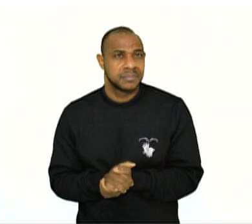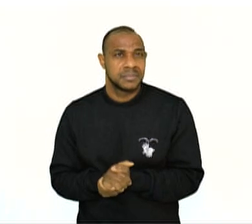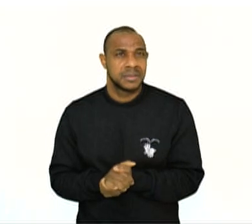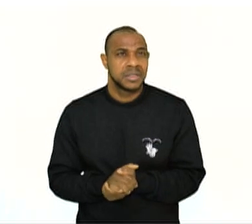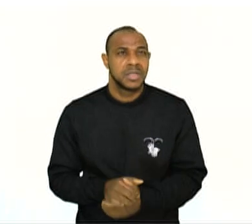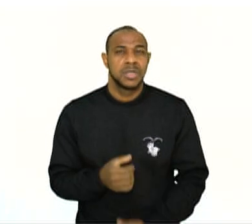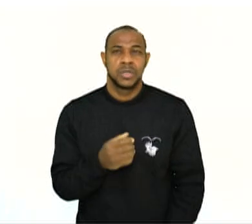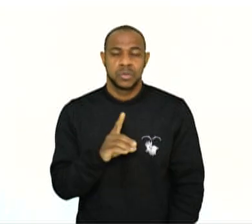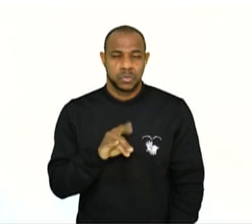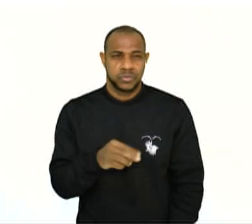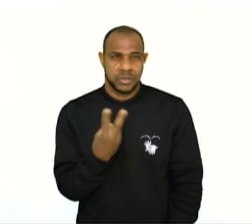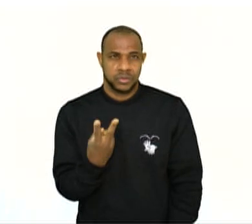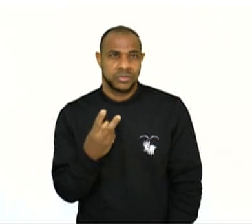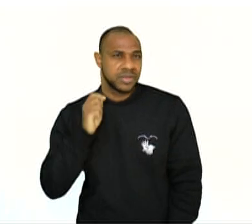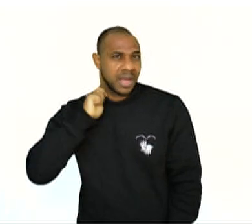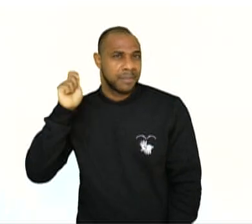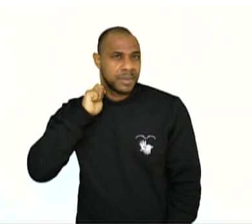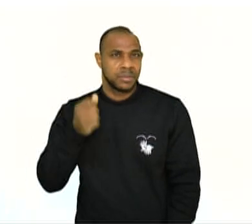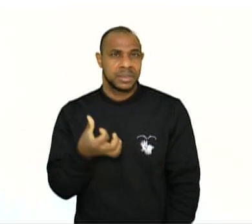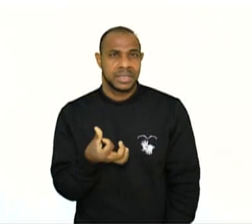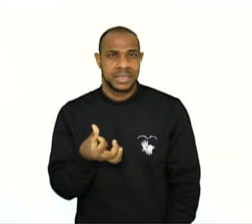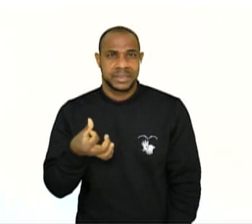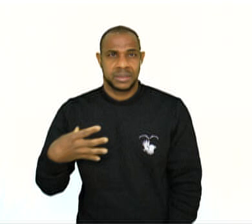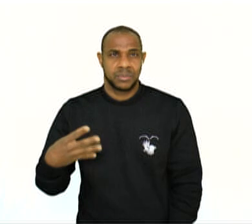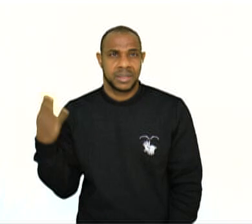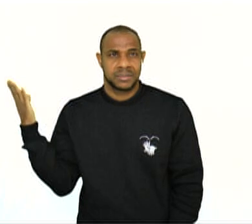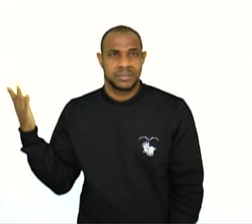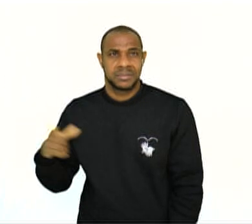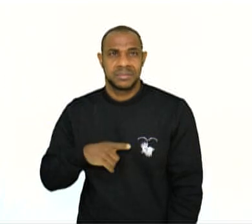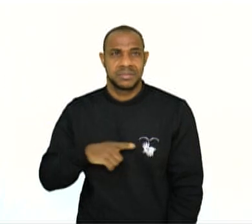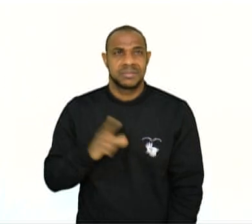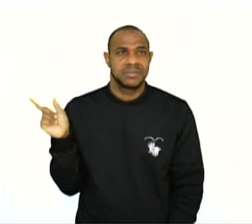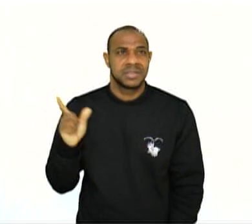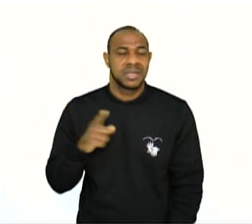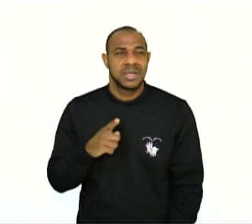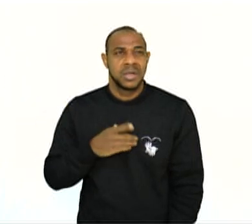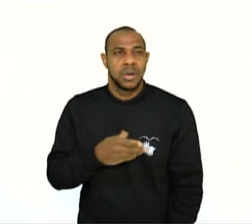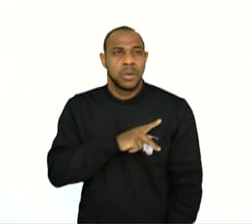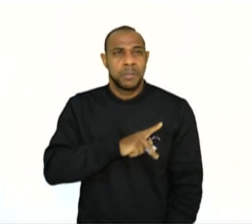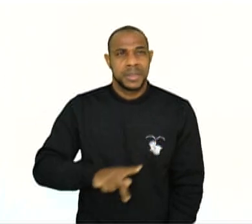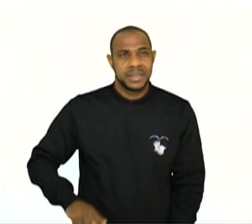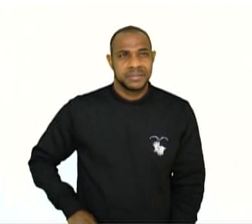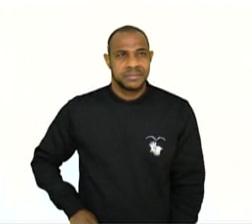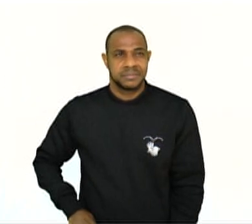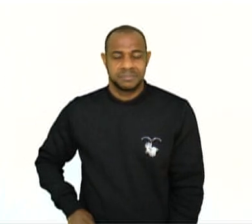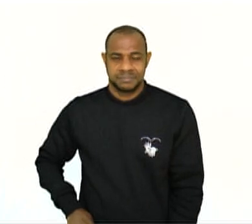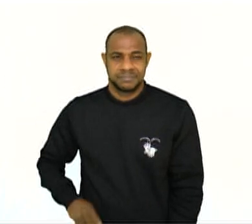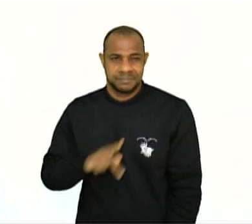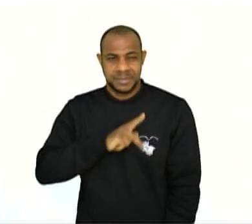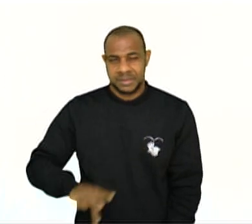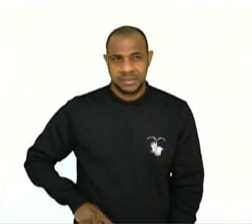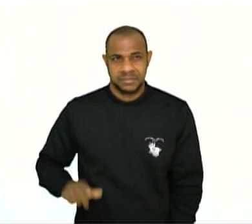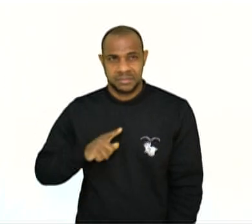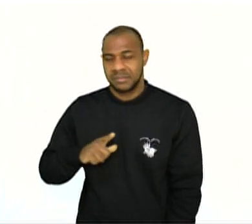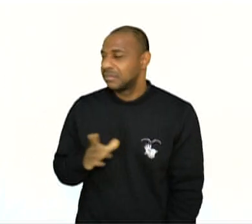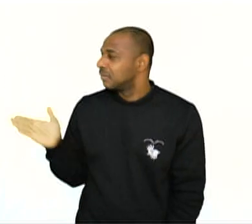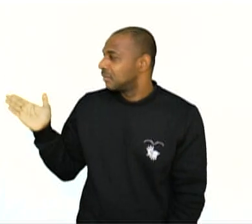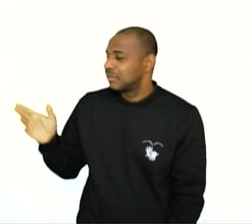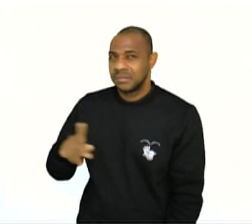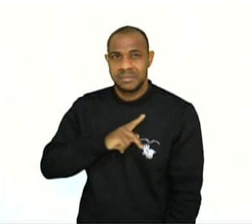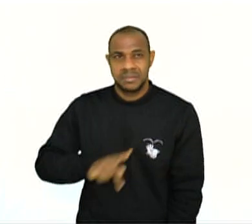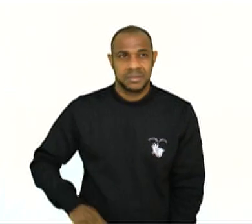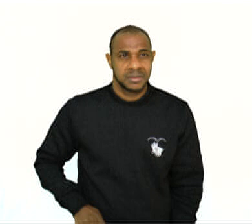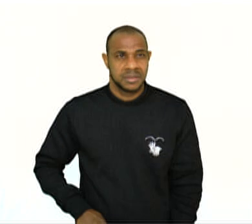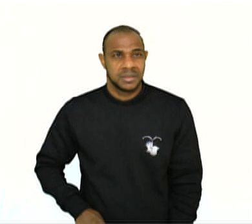dia 2 de abril de 64, já havia o presidente deposto e o presidente